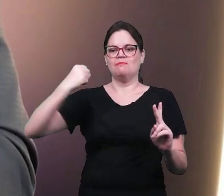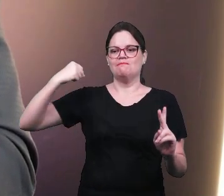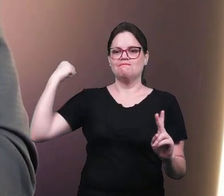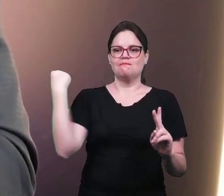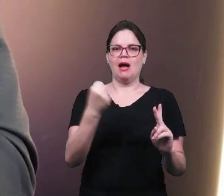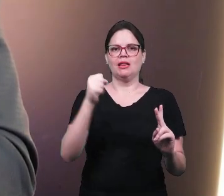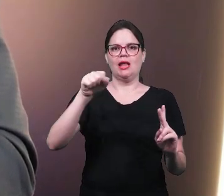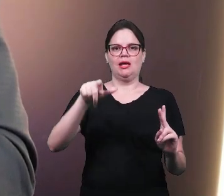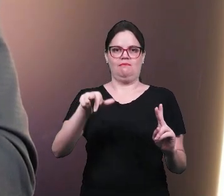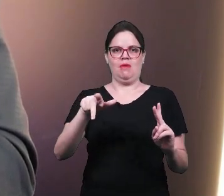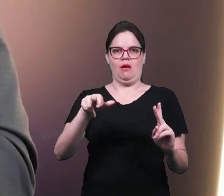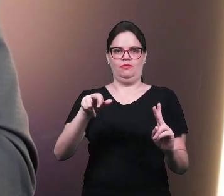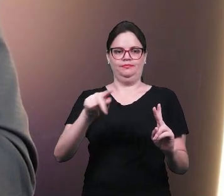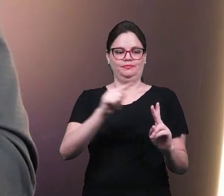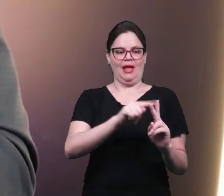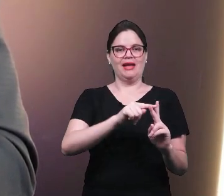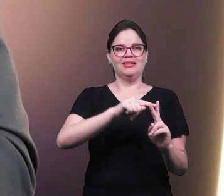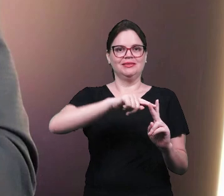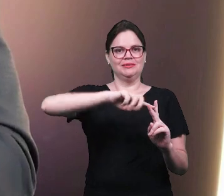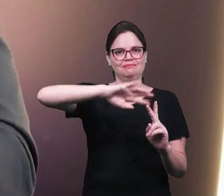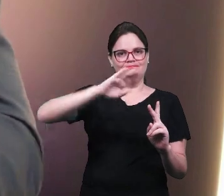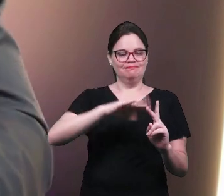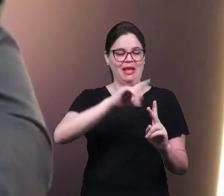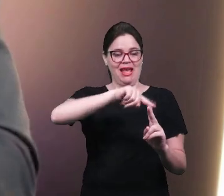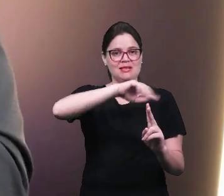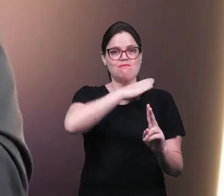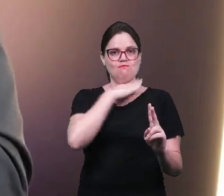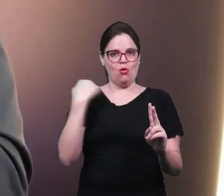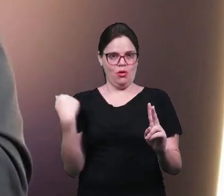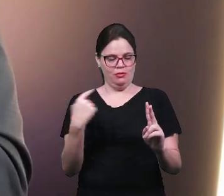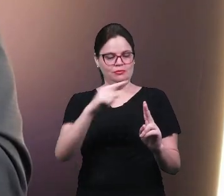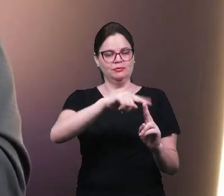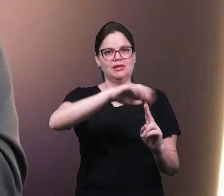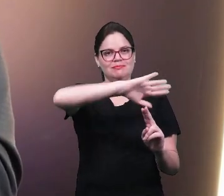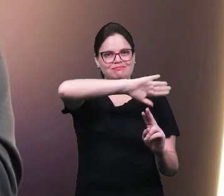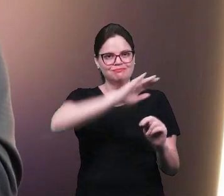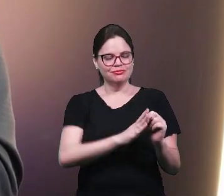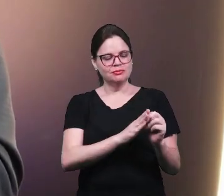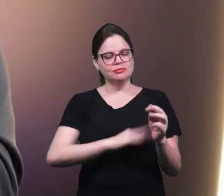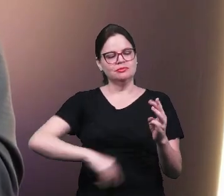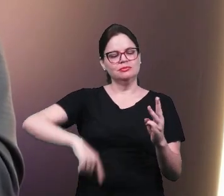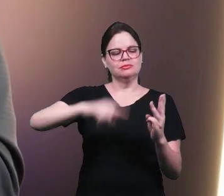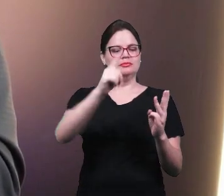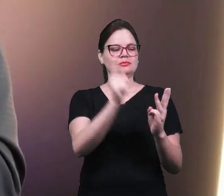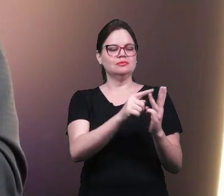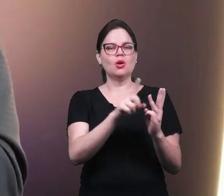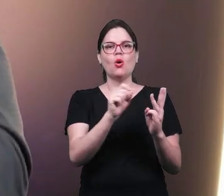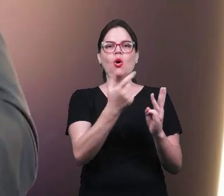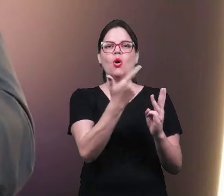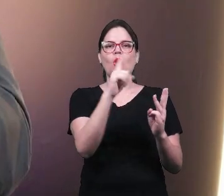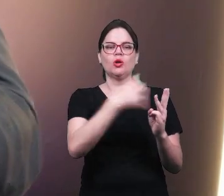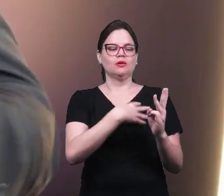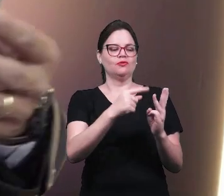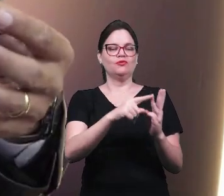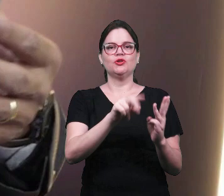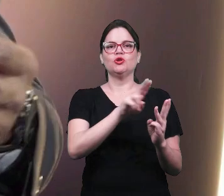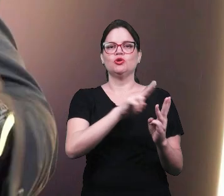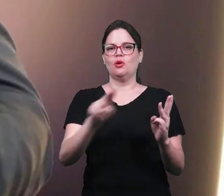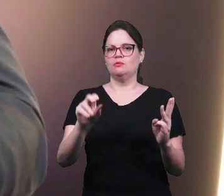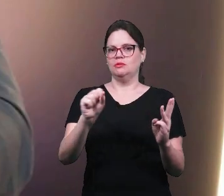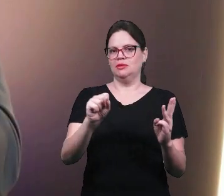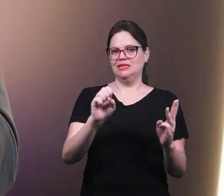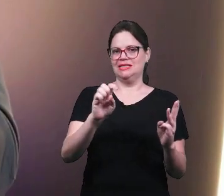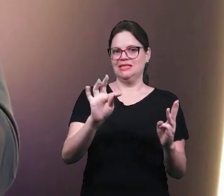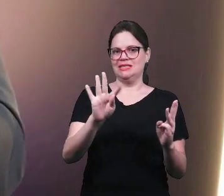Eva um filho chamado Sete. E o capítulo 5 de Gênesis vai tratar dessa